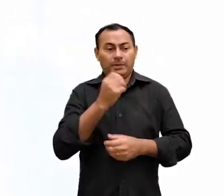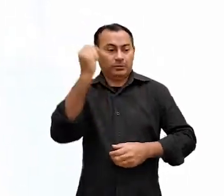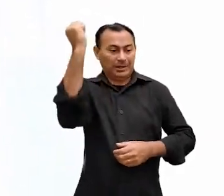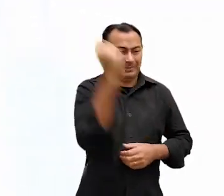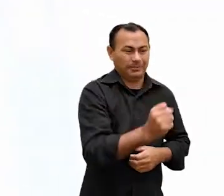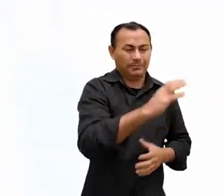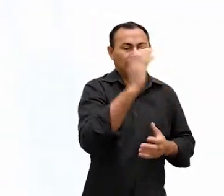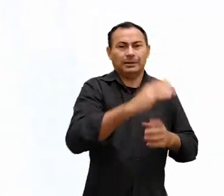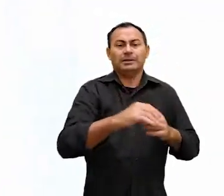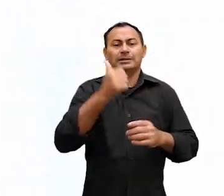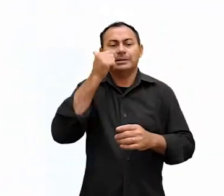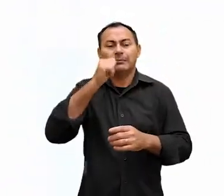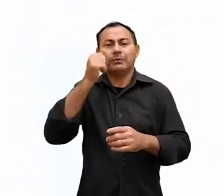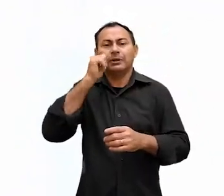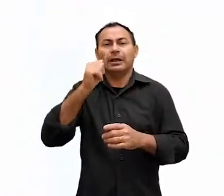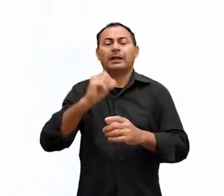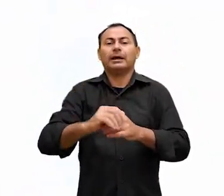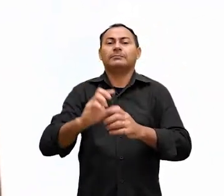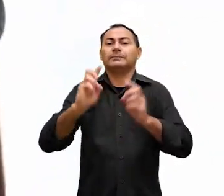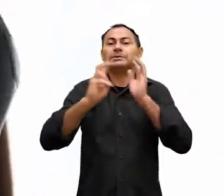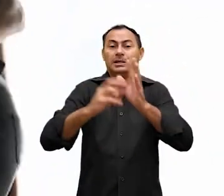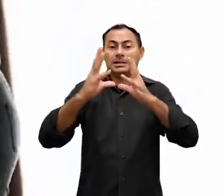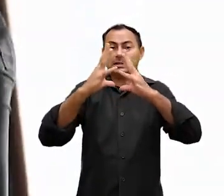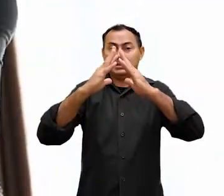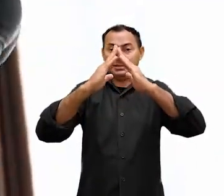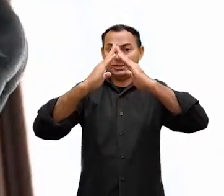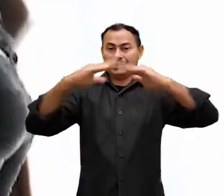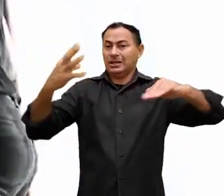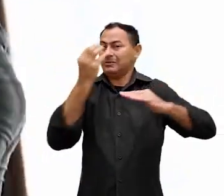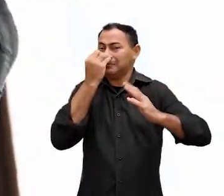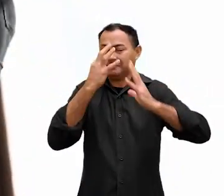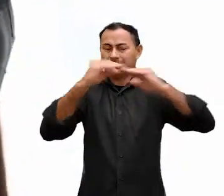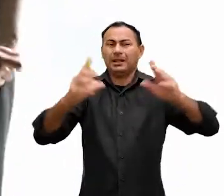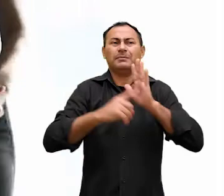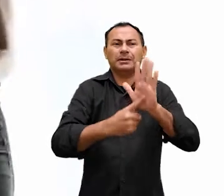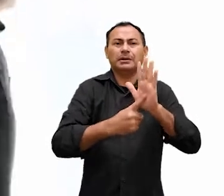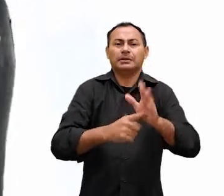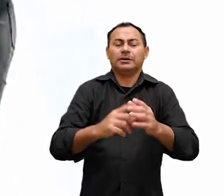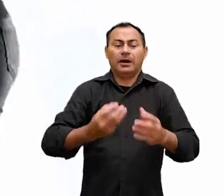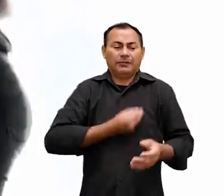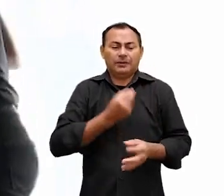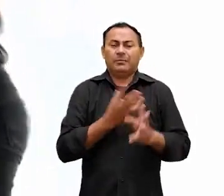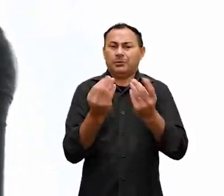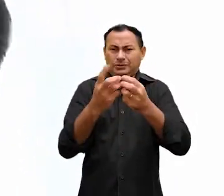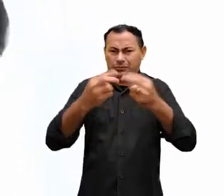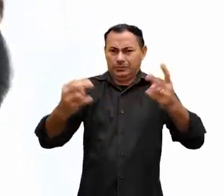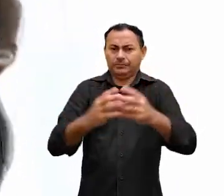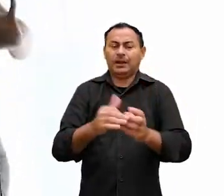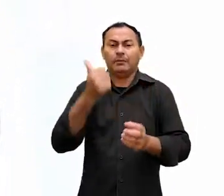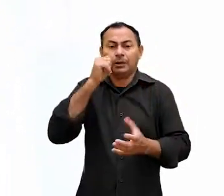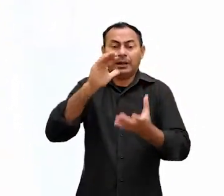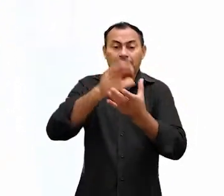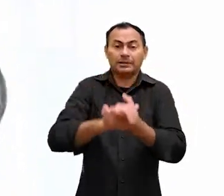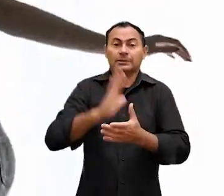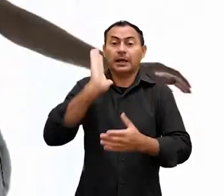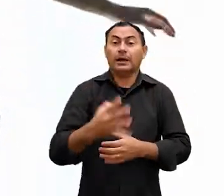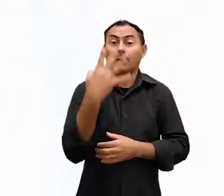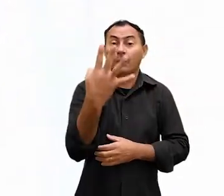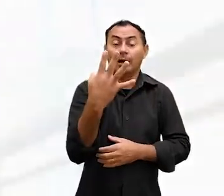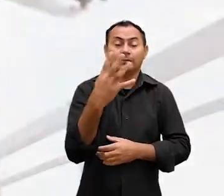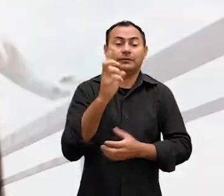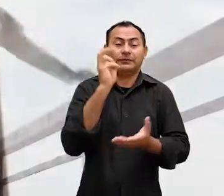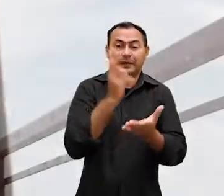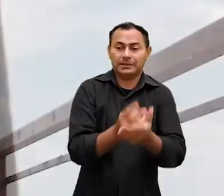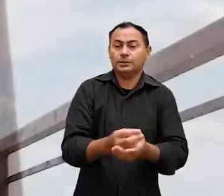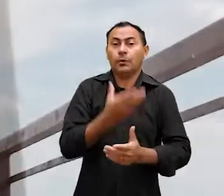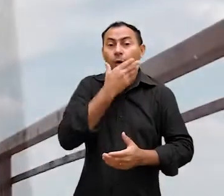ela era artista de circo. Eles tiveram uma vida cheia de loucuras. Ela já tinha se casado 4 vezes e ele